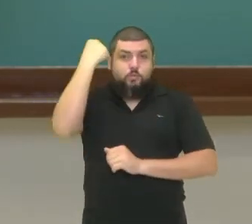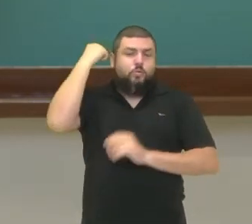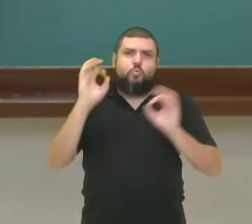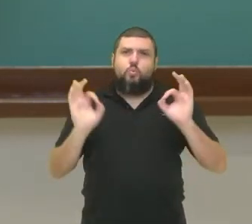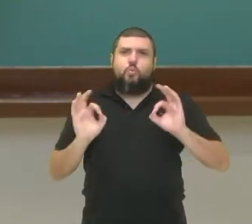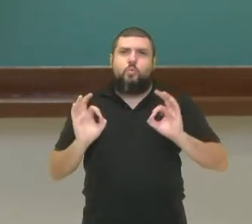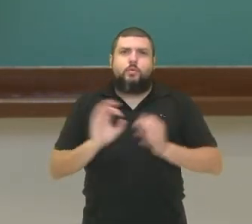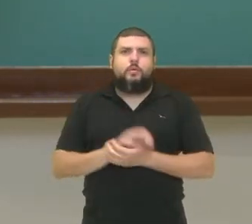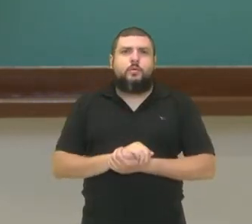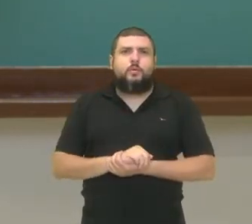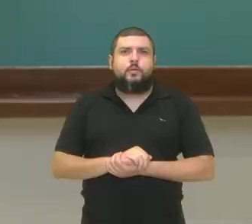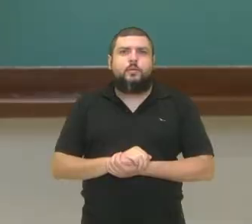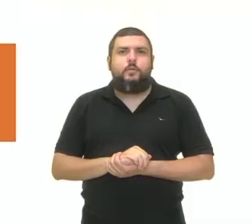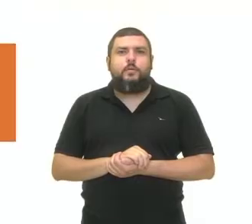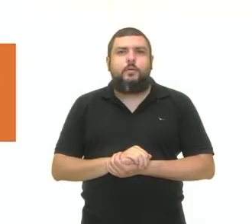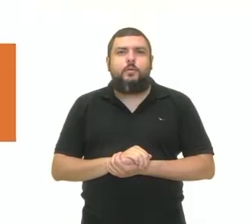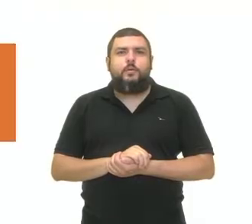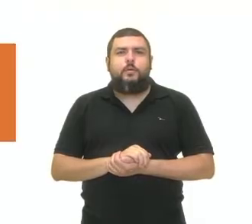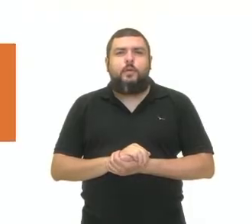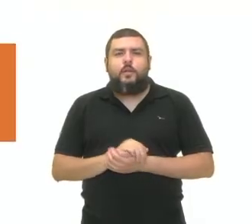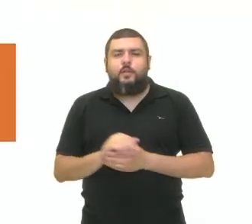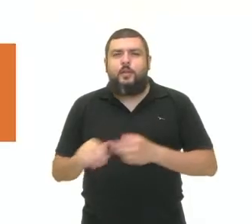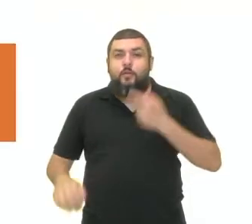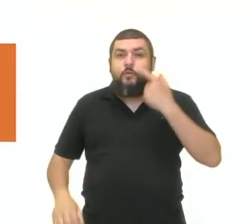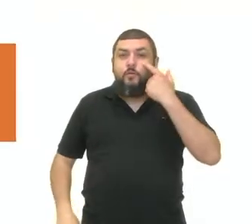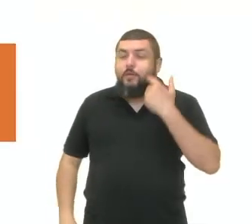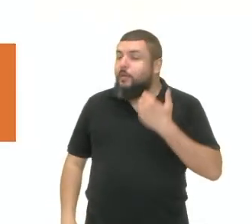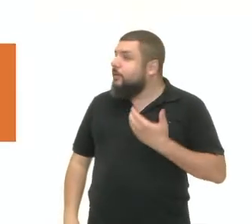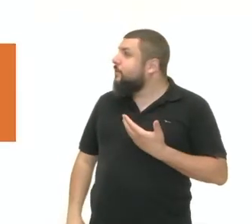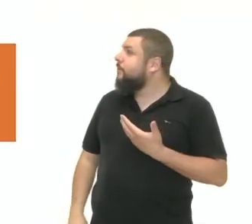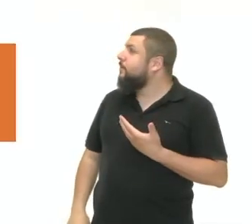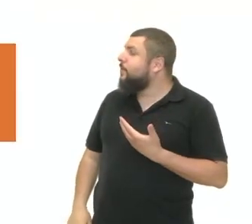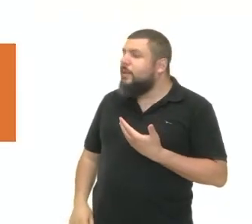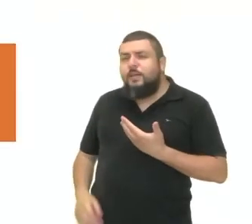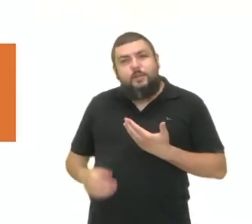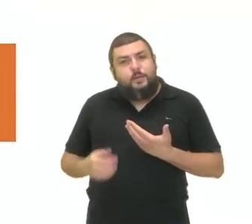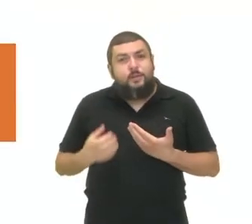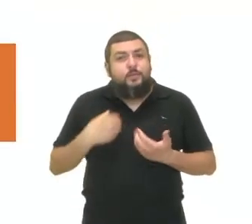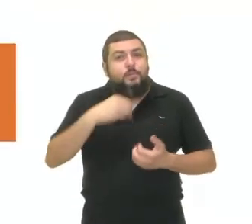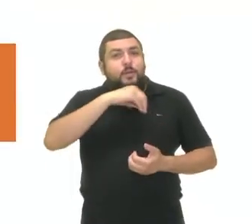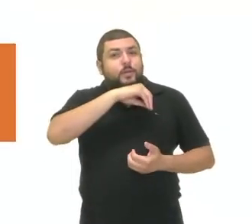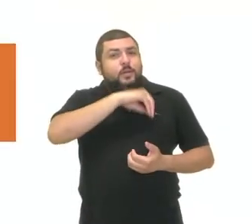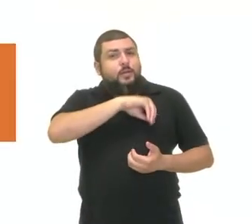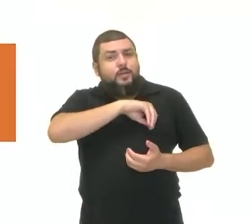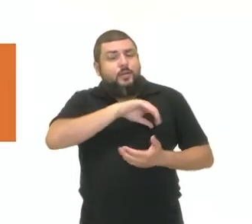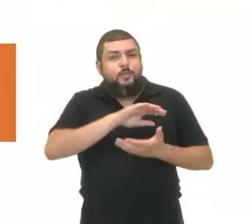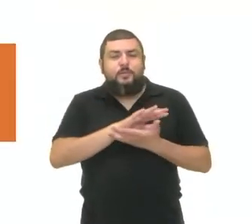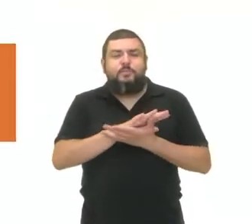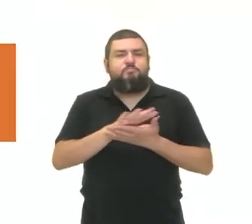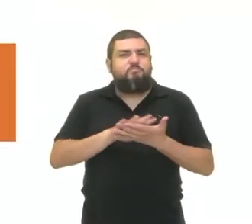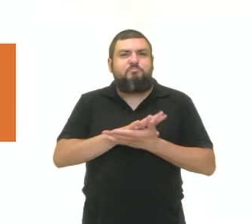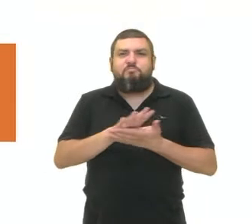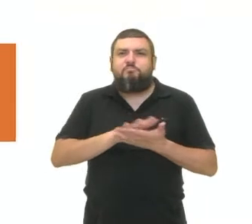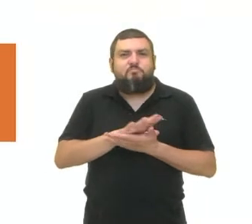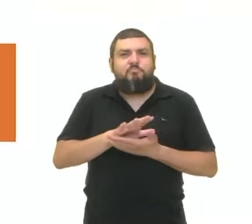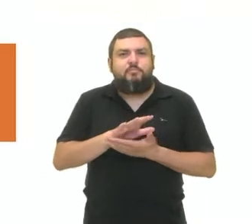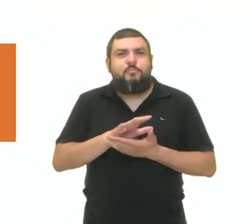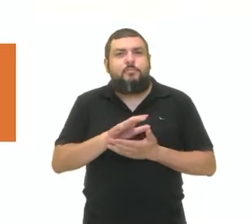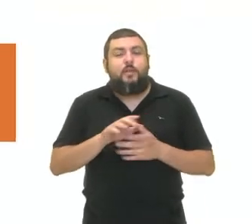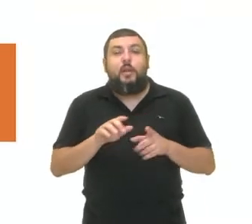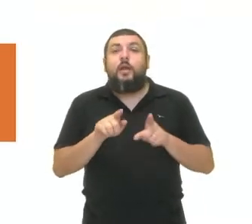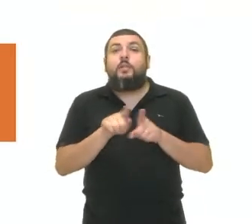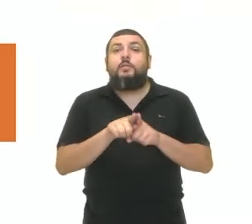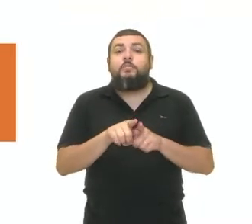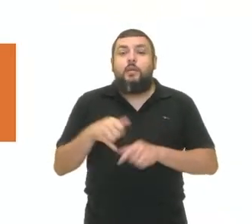deixei algum trechinho, ó, não existia um salário mínimo para o trabalhador, não existia a determinação que tem que ser maior